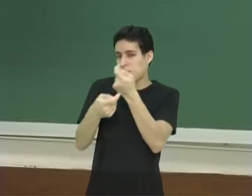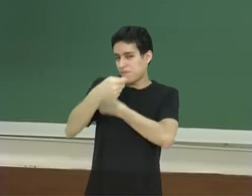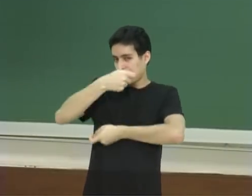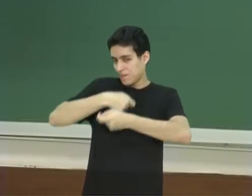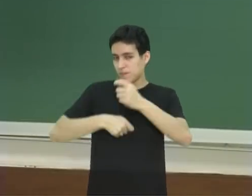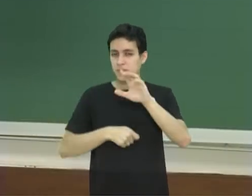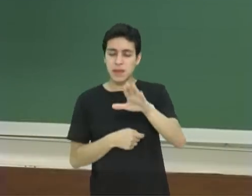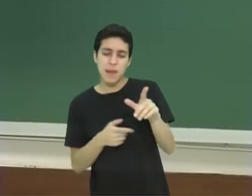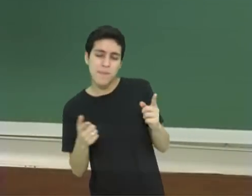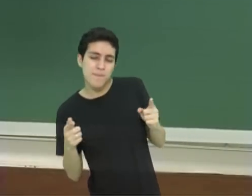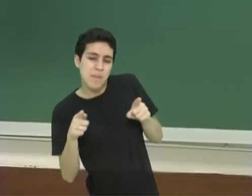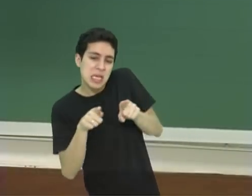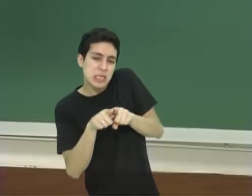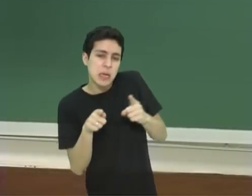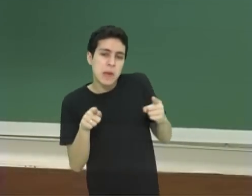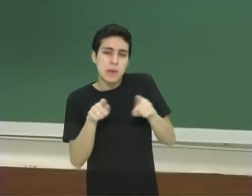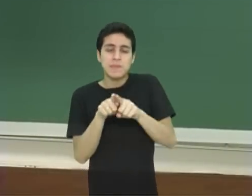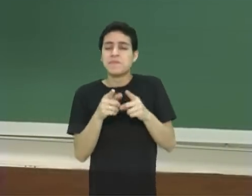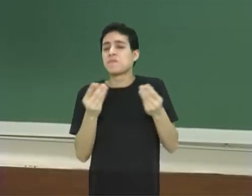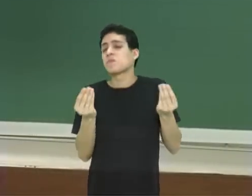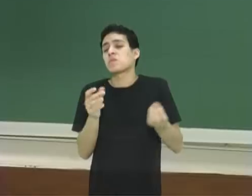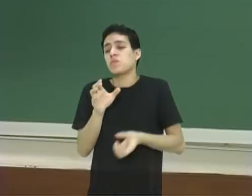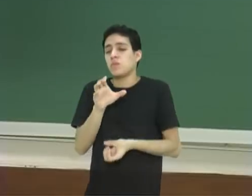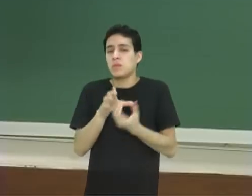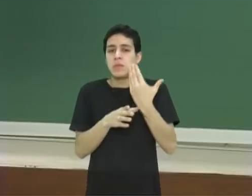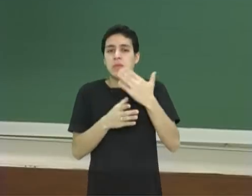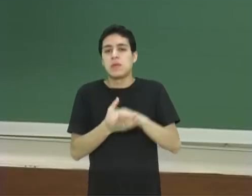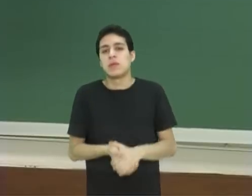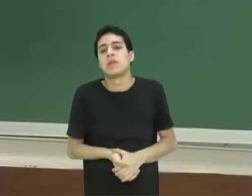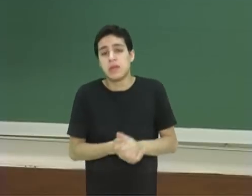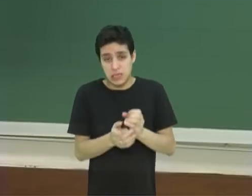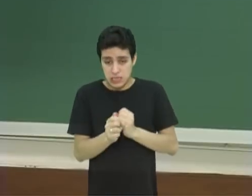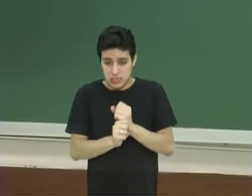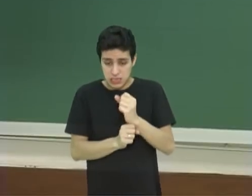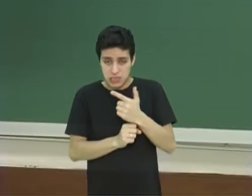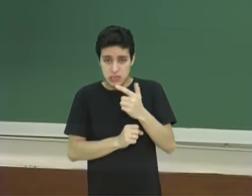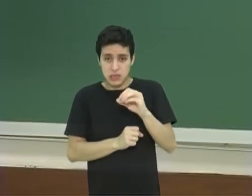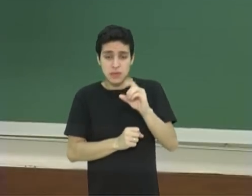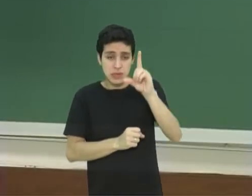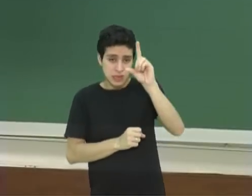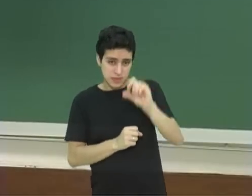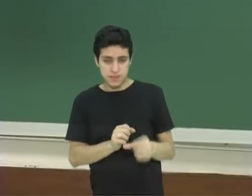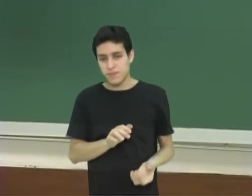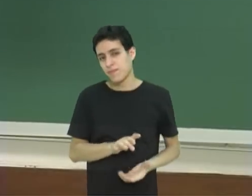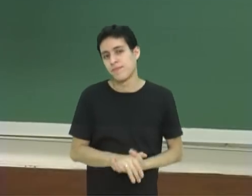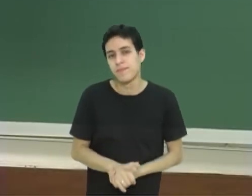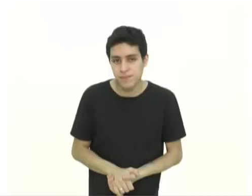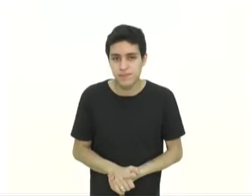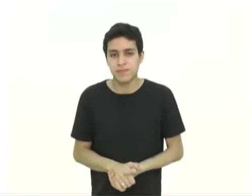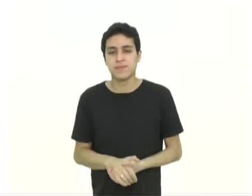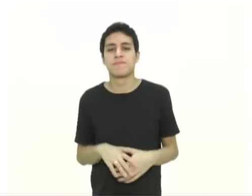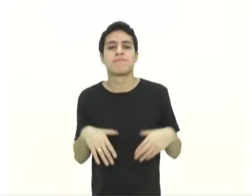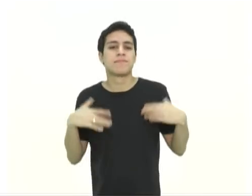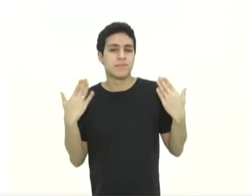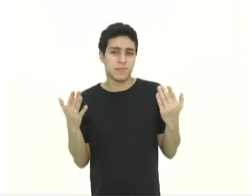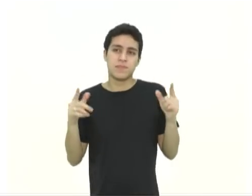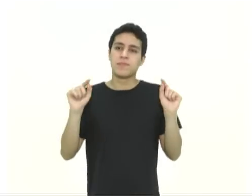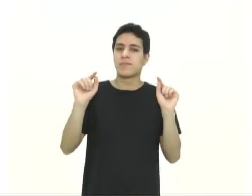Lembrando, a parceria foi firmada no ano de 2019 com